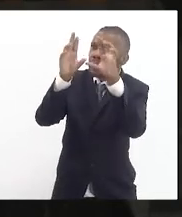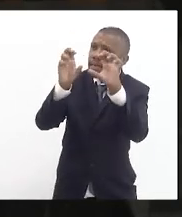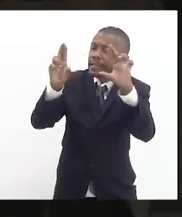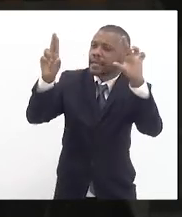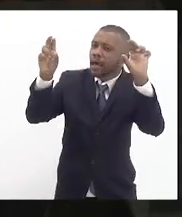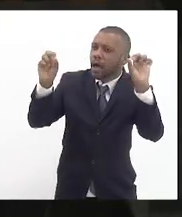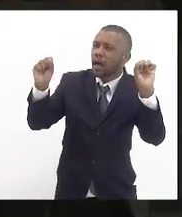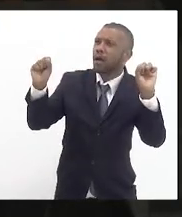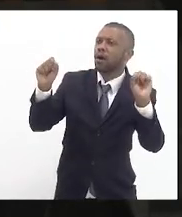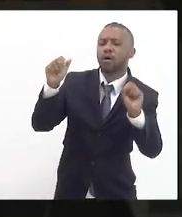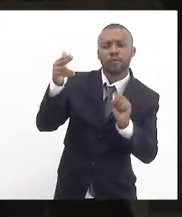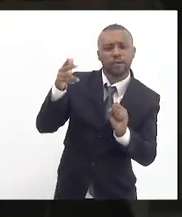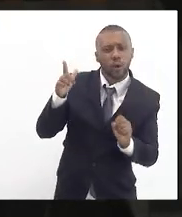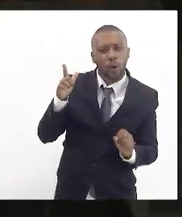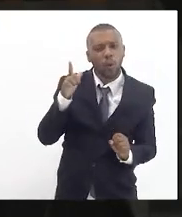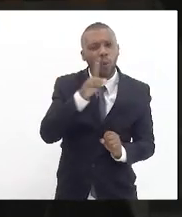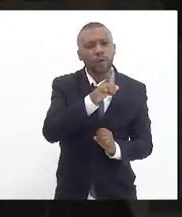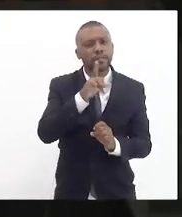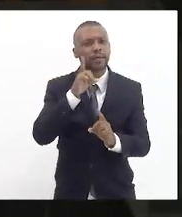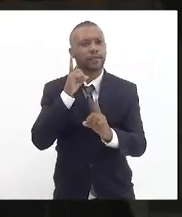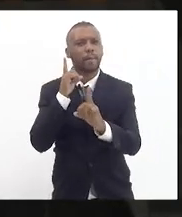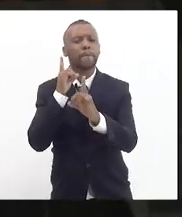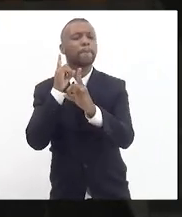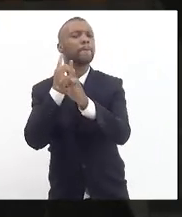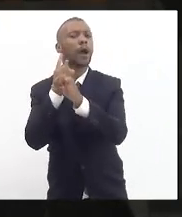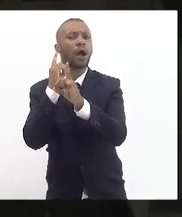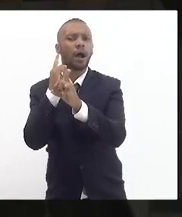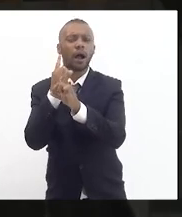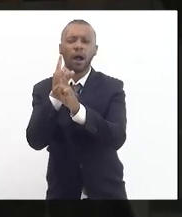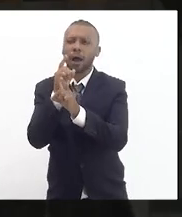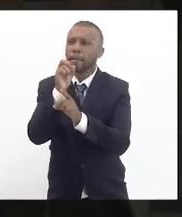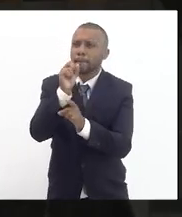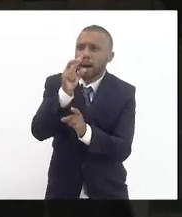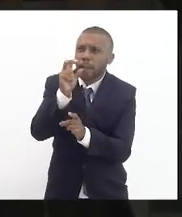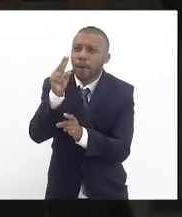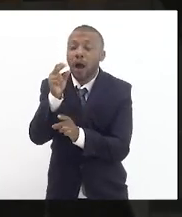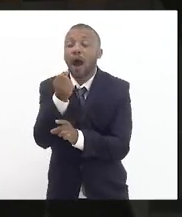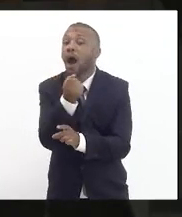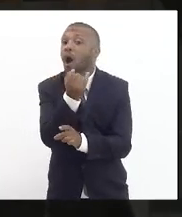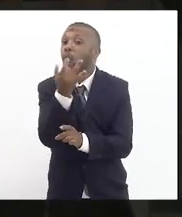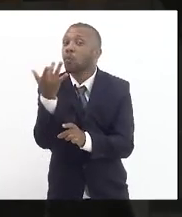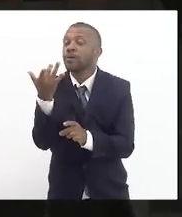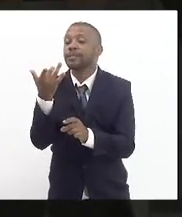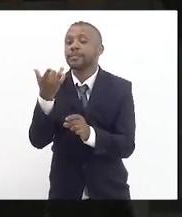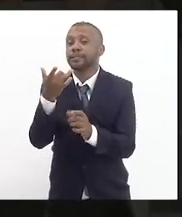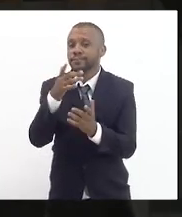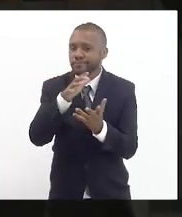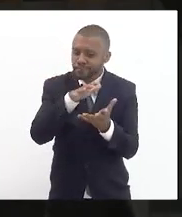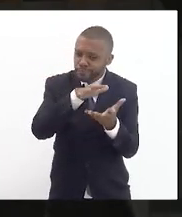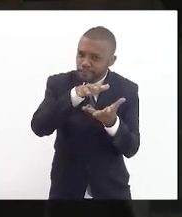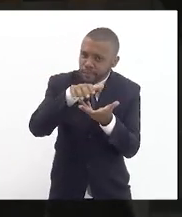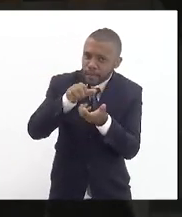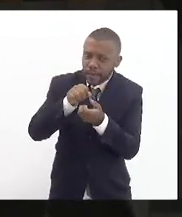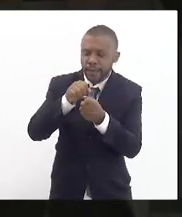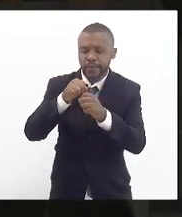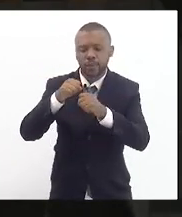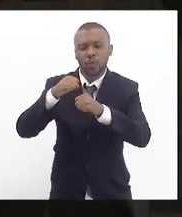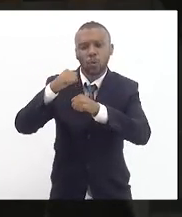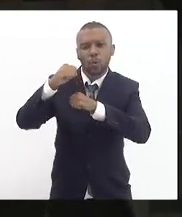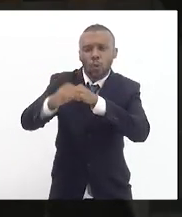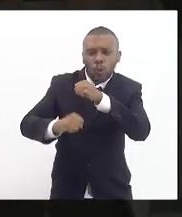e consegui identificar alguns planetas do sistema solar aí de